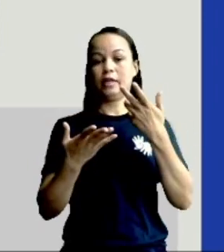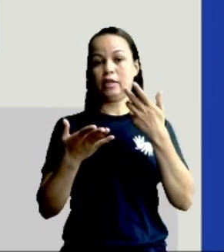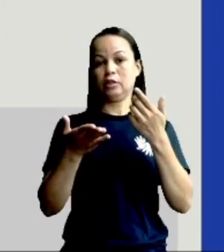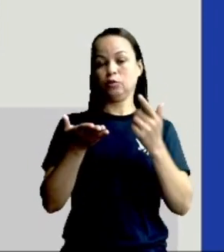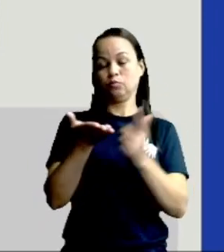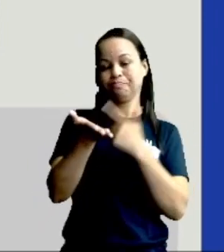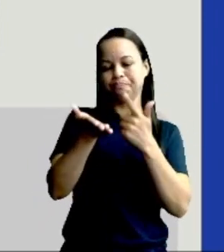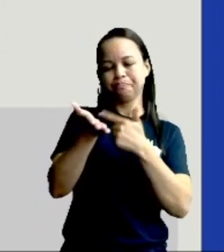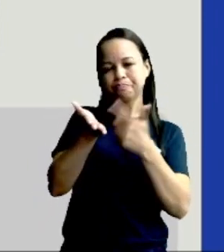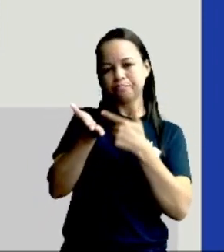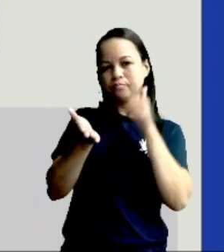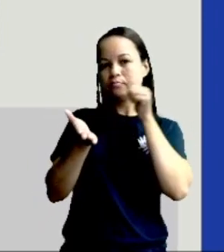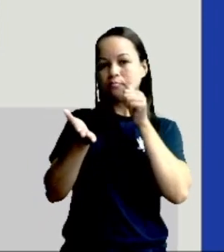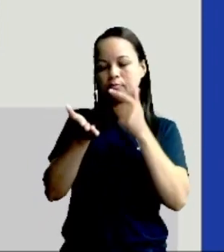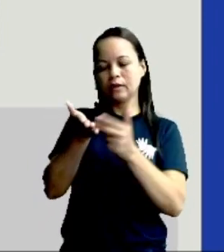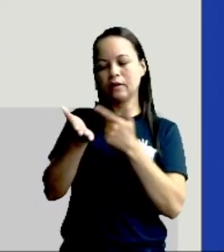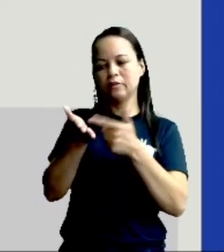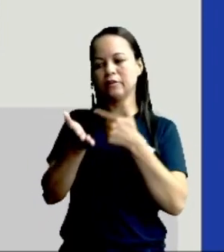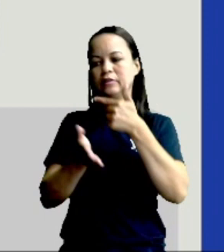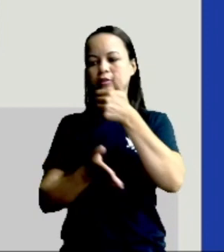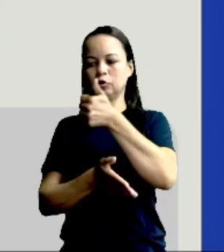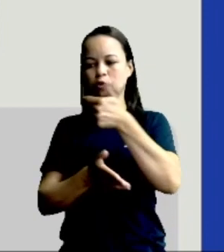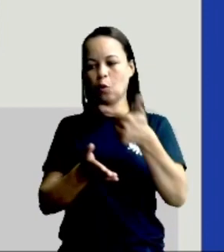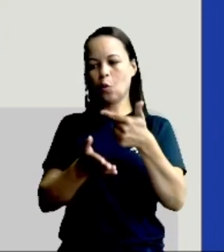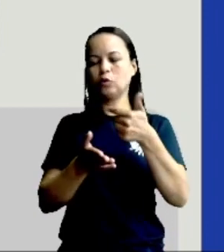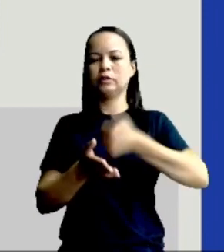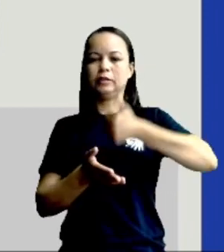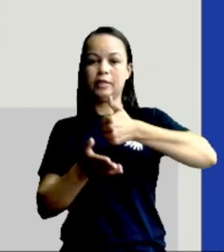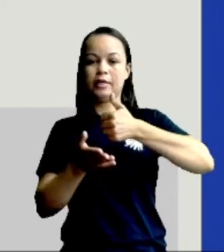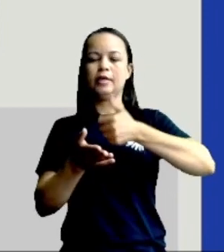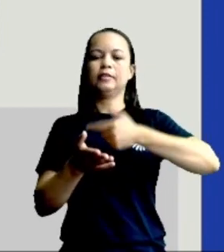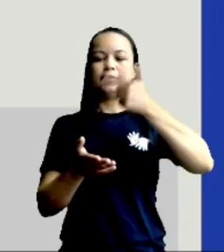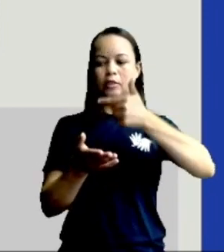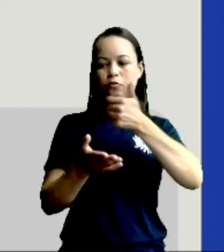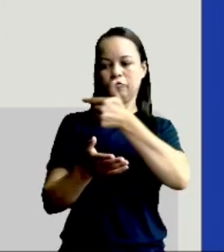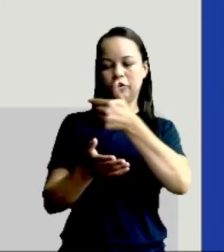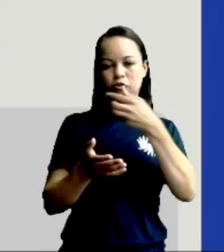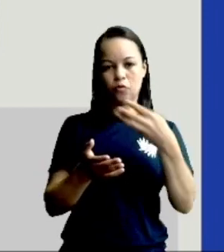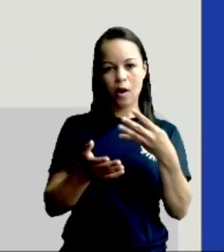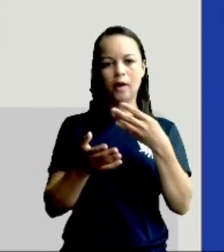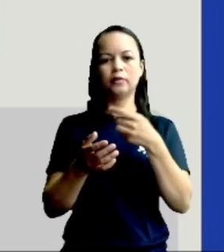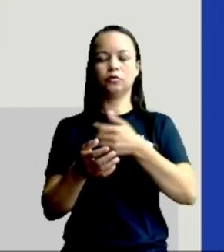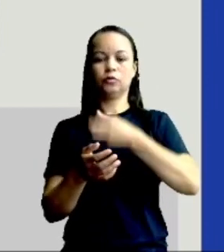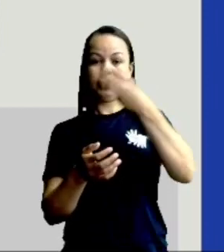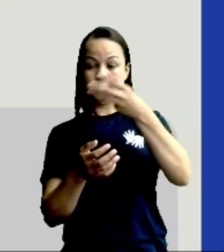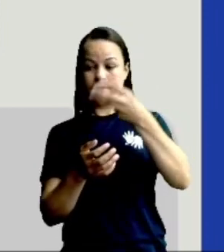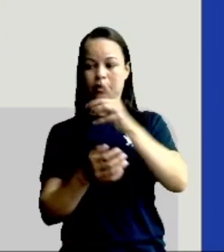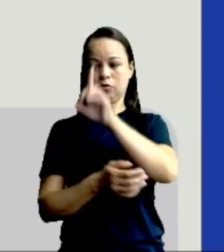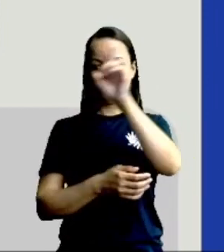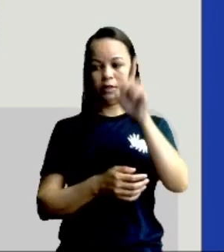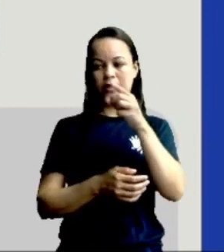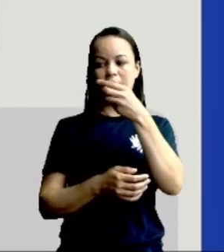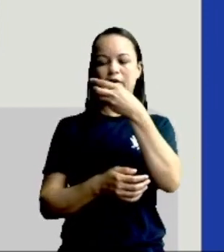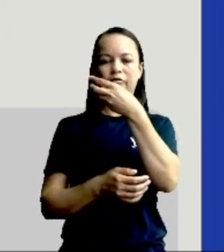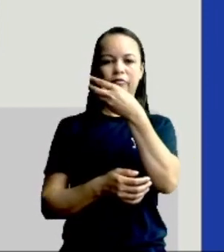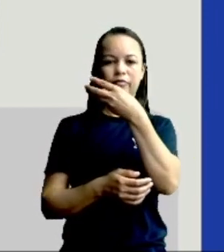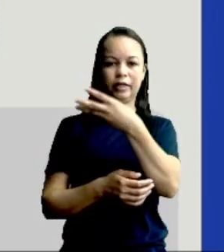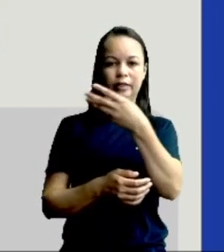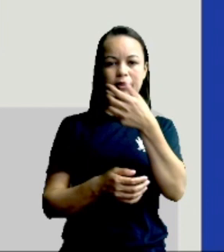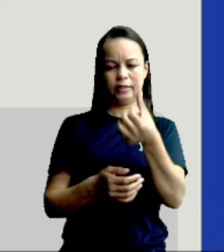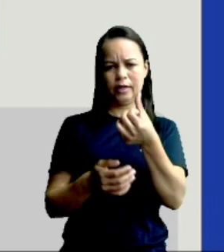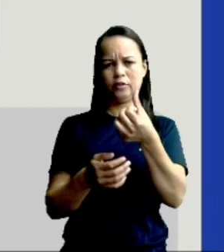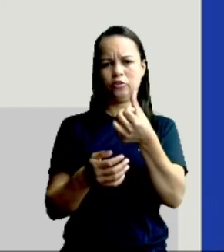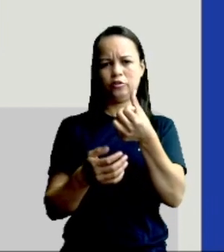num dia, 24 no outro dia, 36 no outro. Não é 12? Não aumenta de 12 em 12? Então, o que é que eu vou fazer